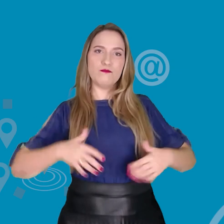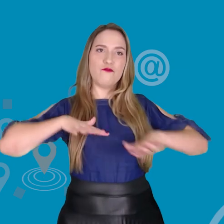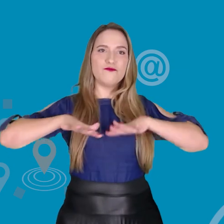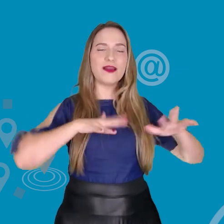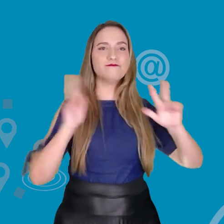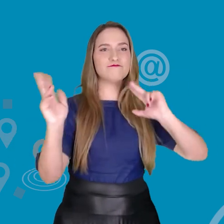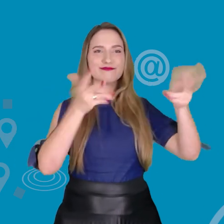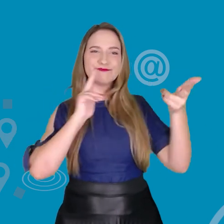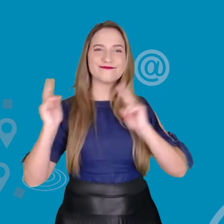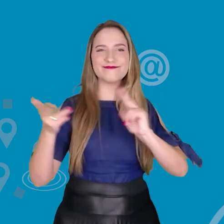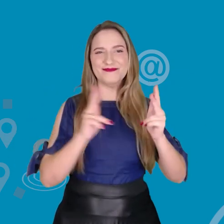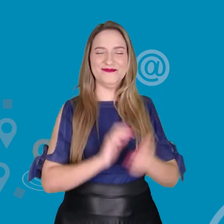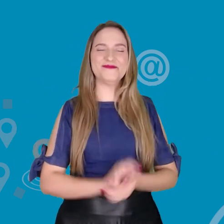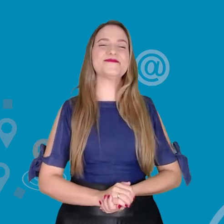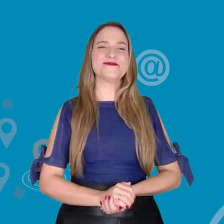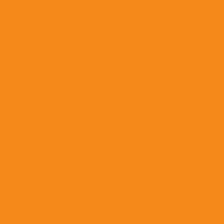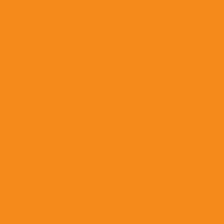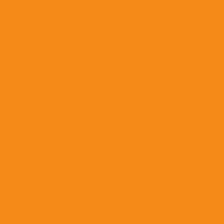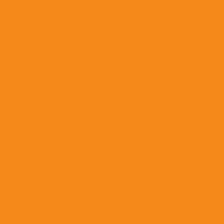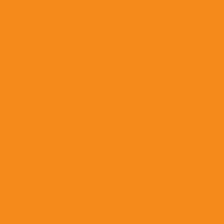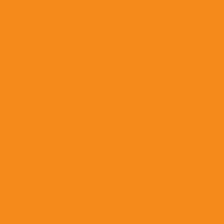de aventura.